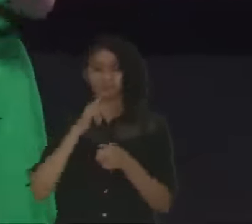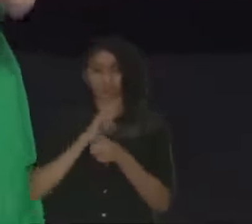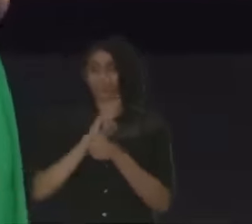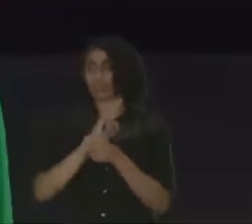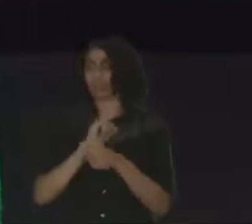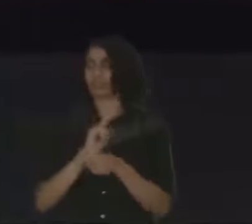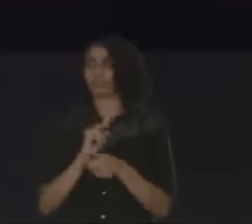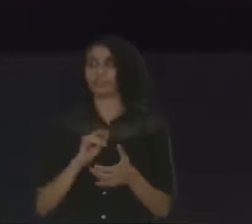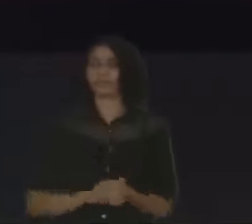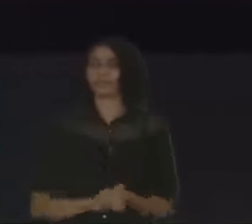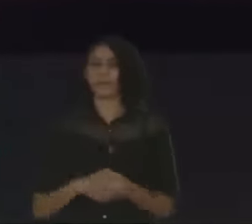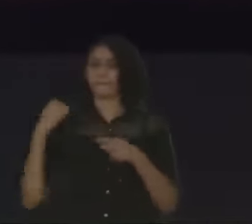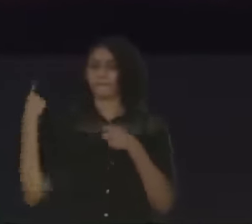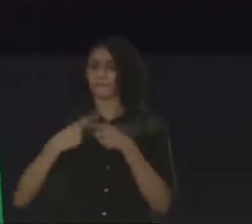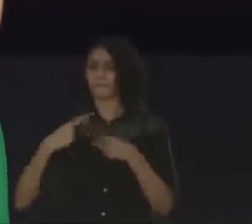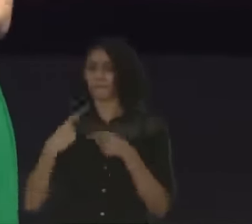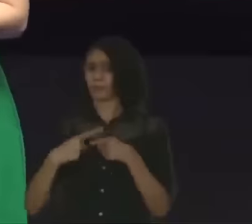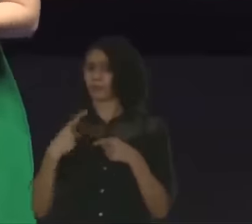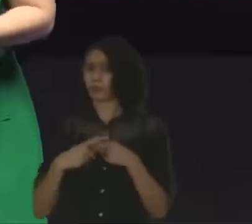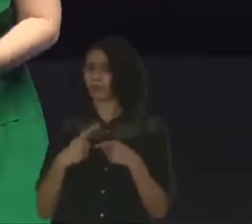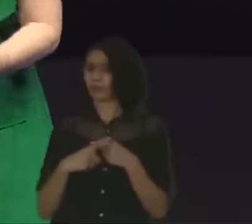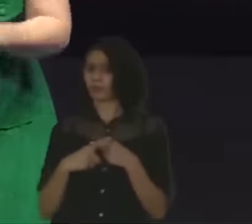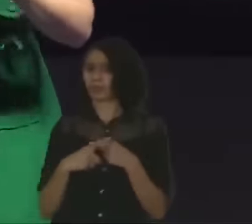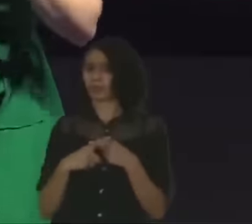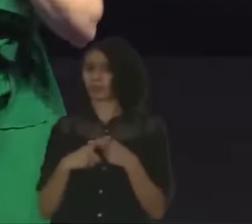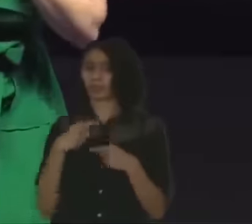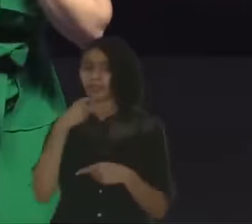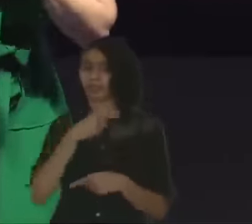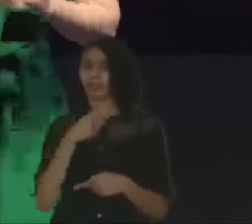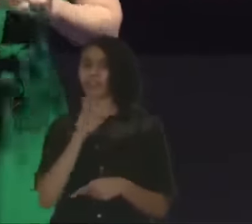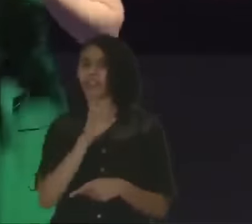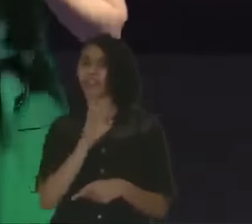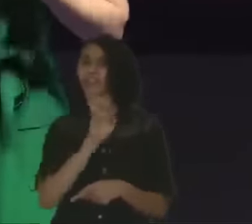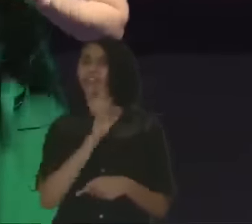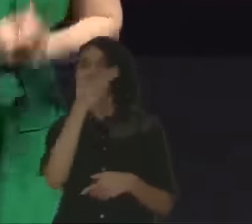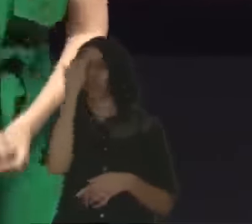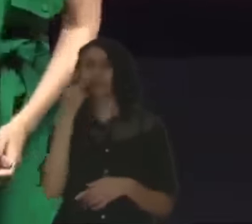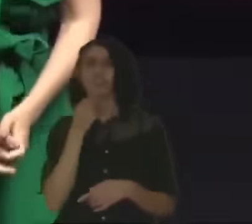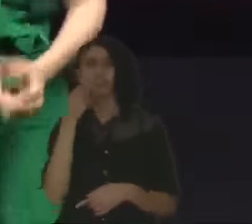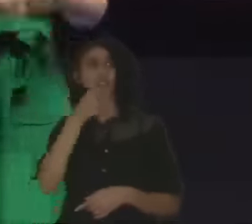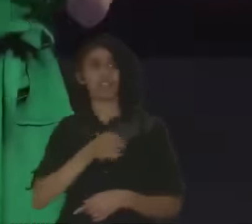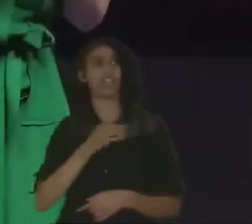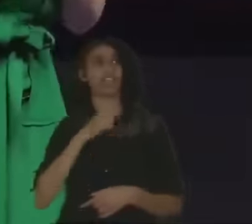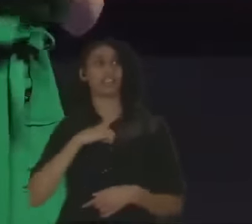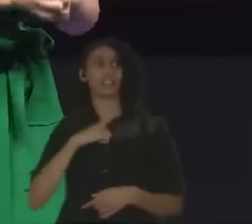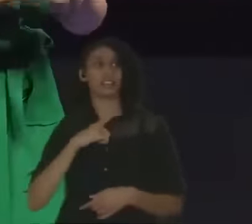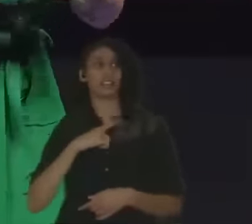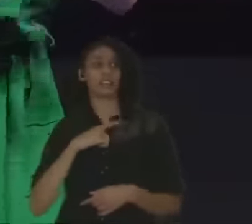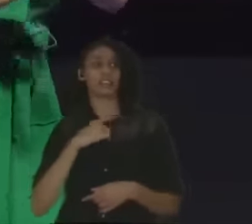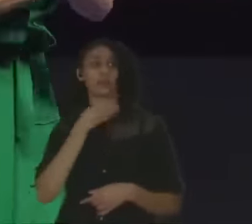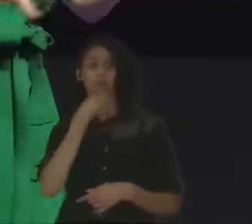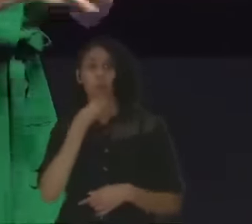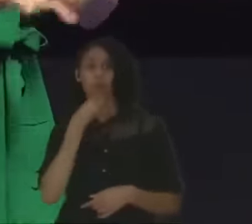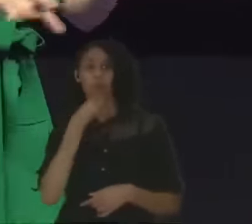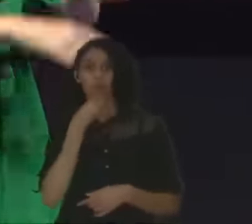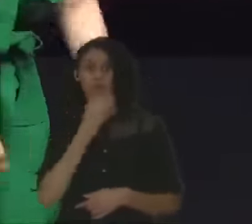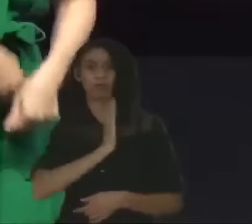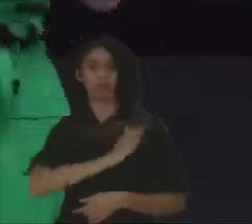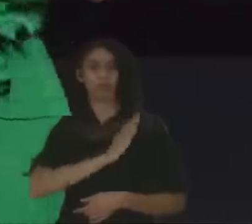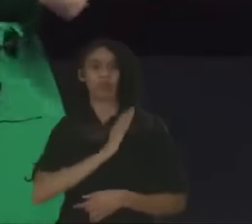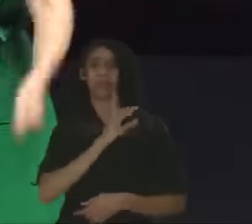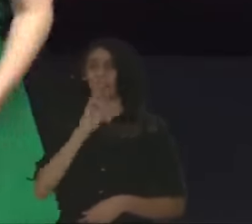o coração de Deus por quê Porque Deus se agrada de quem tem um Coração Quebrantado porque ser santo não é nunca